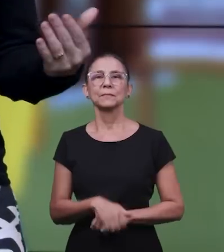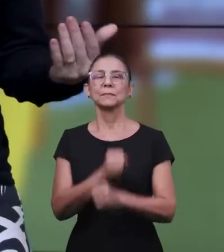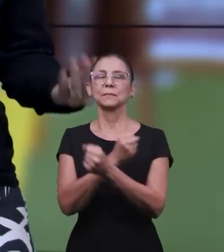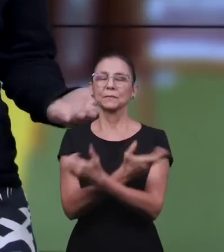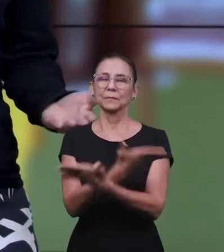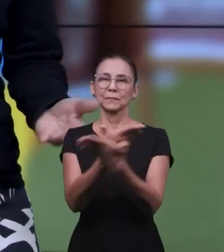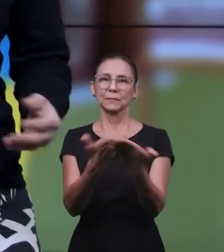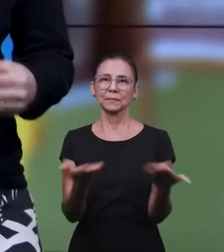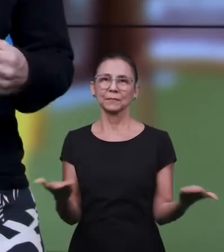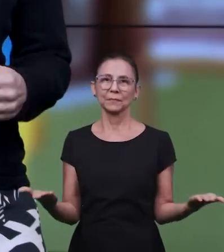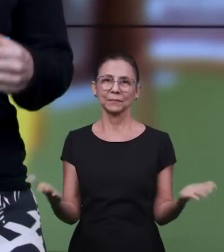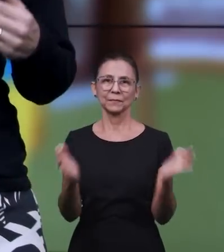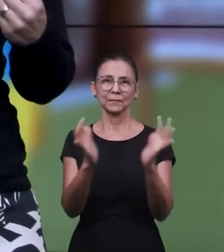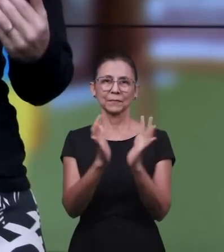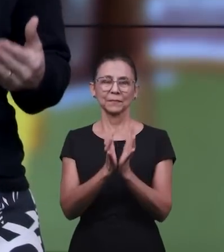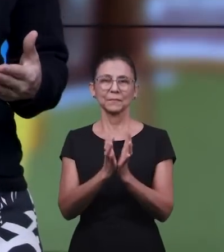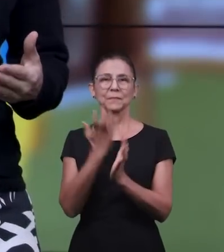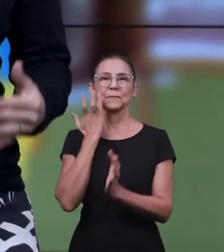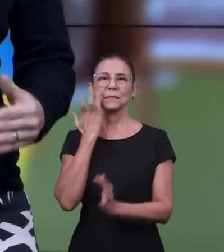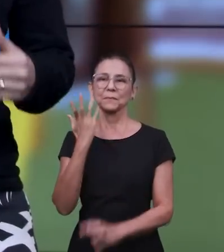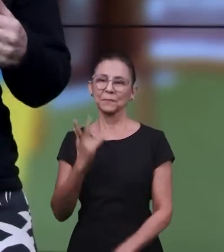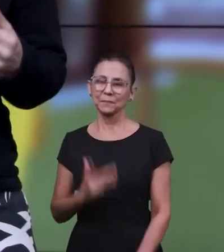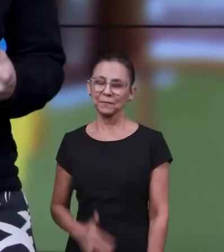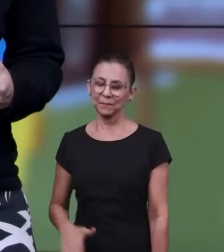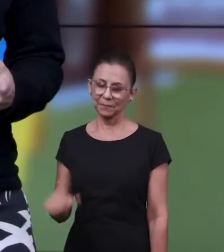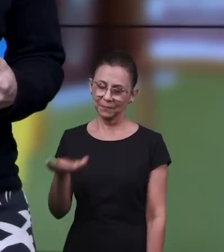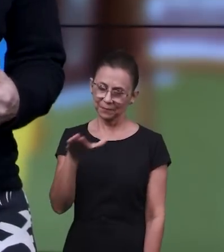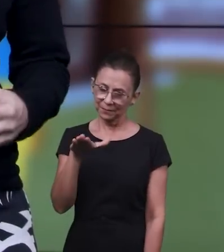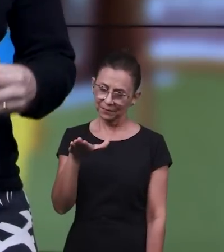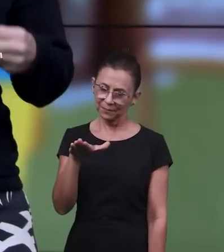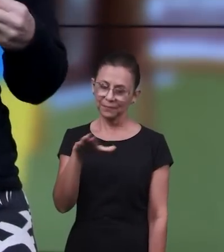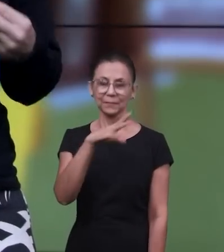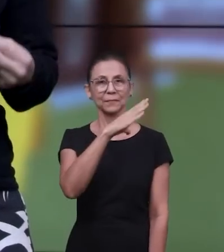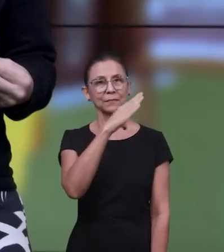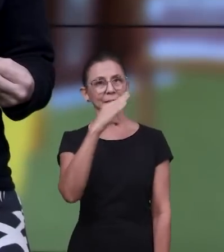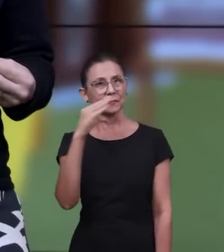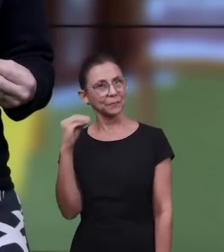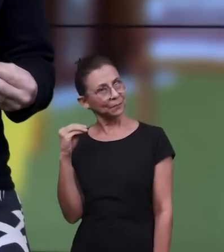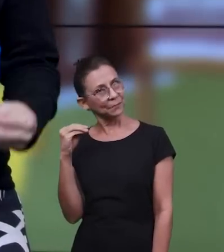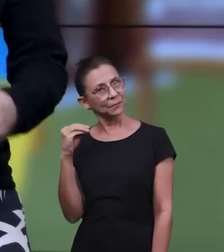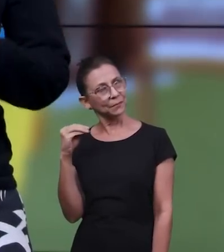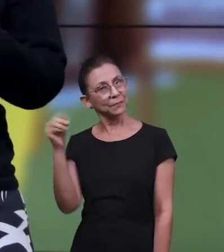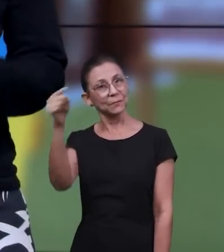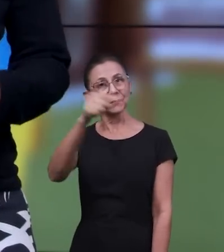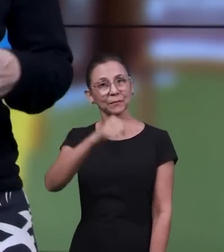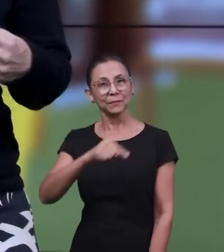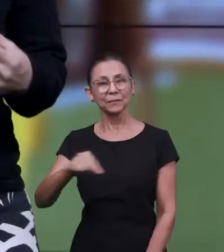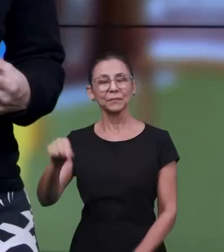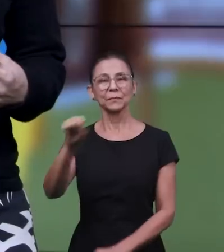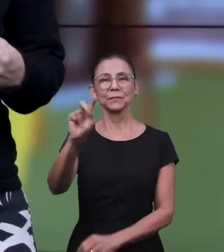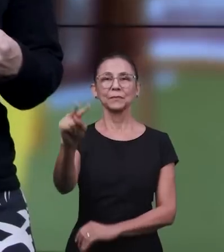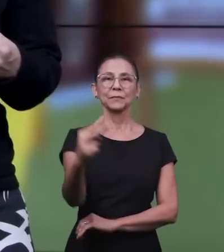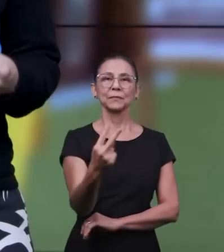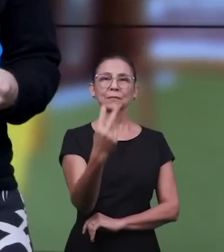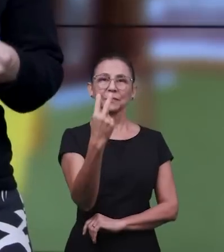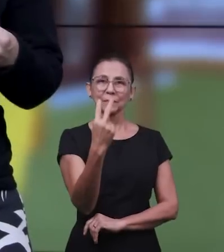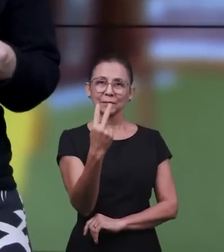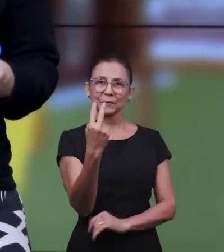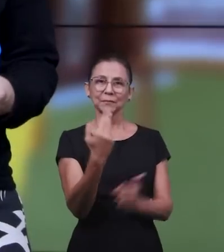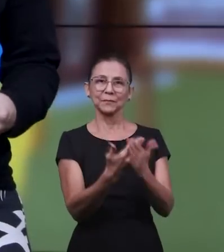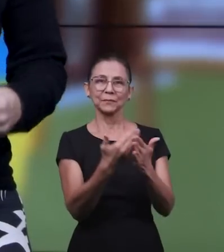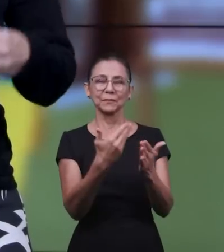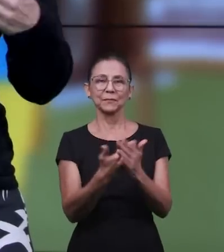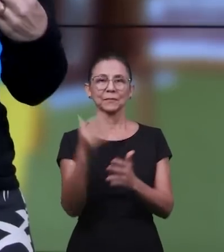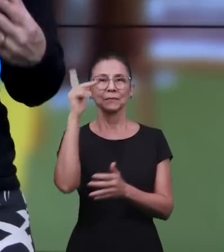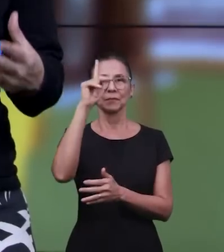Eu saúdo a classe de crianças, intermediários, adolescentes e todos aqueles que participam